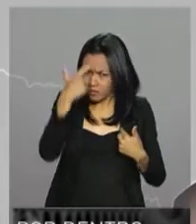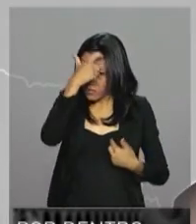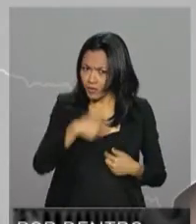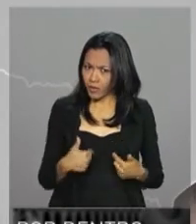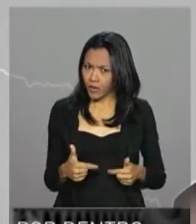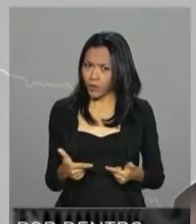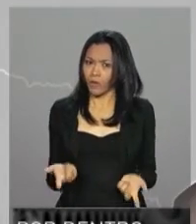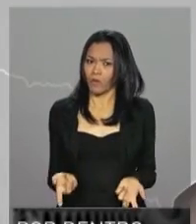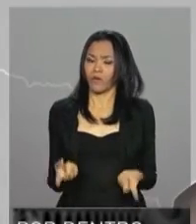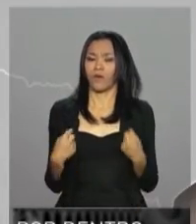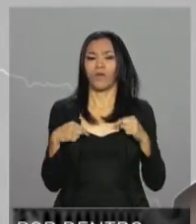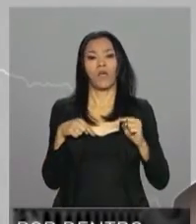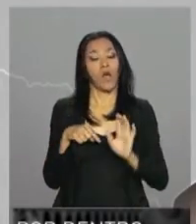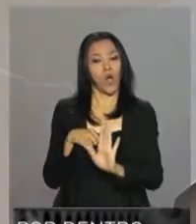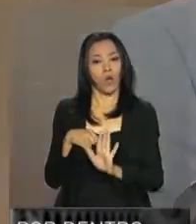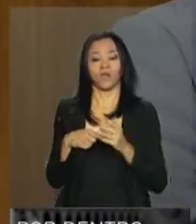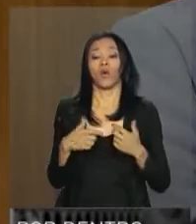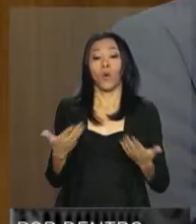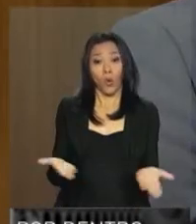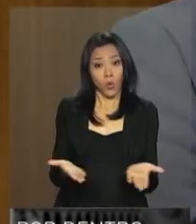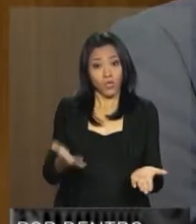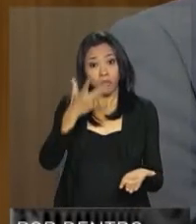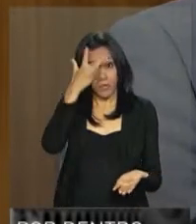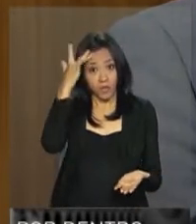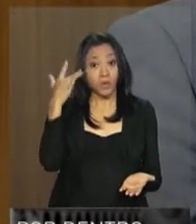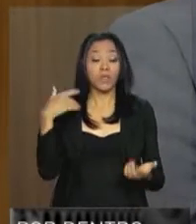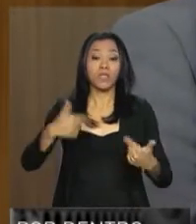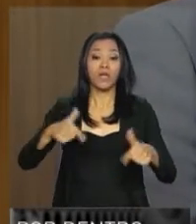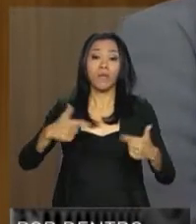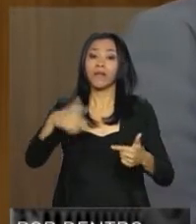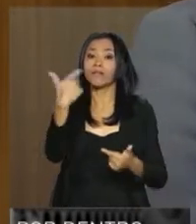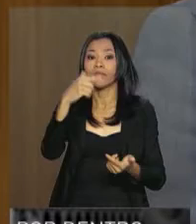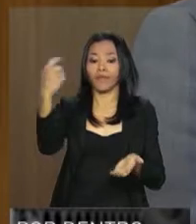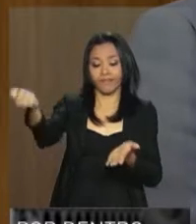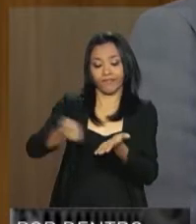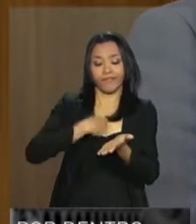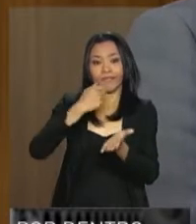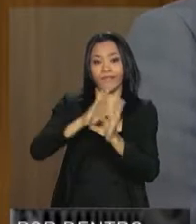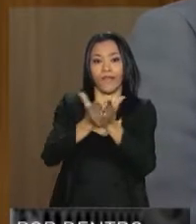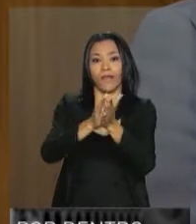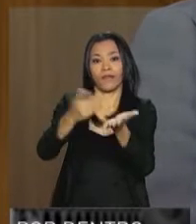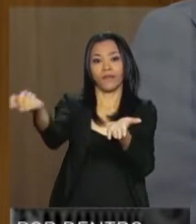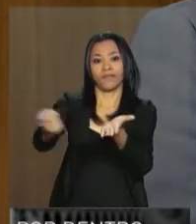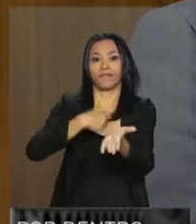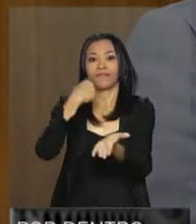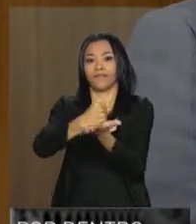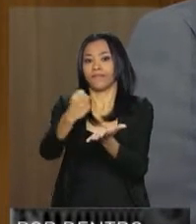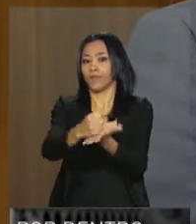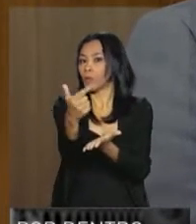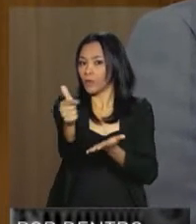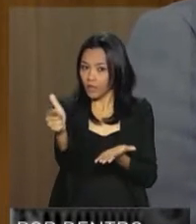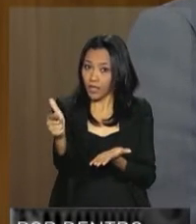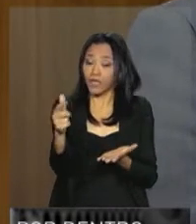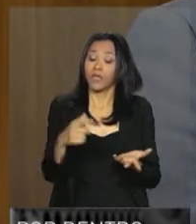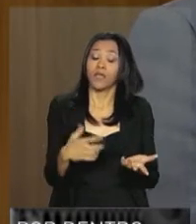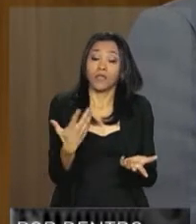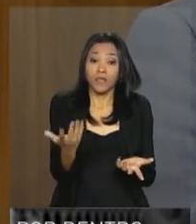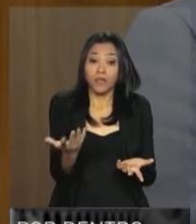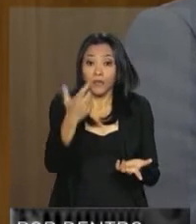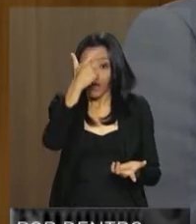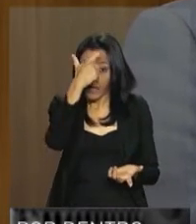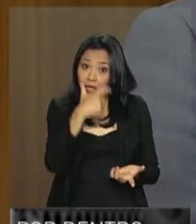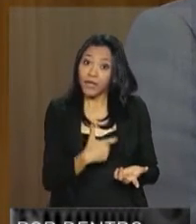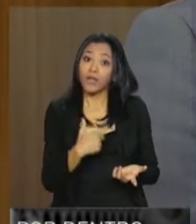o trabalhador hoje ele está na informalidade têm trabalhadores que prestam essa modalidade de serviço para mais